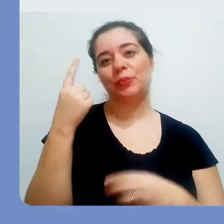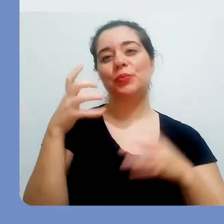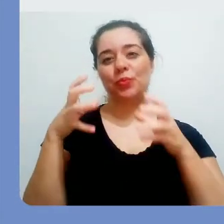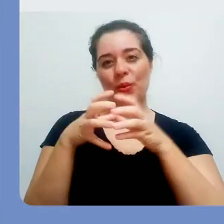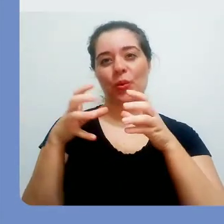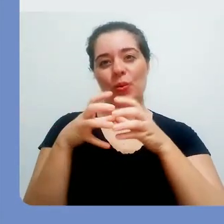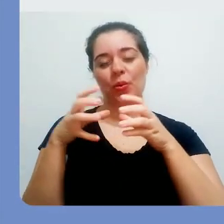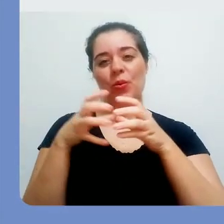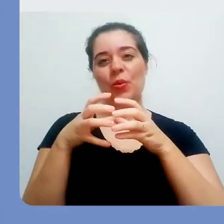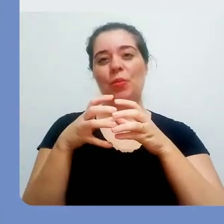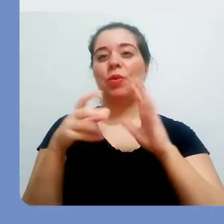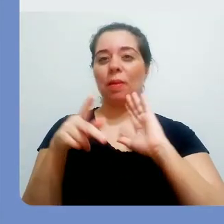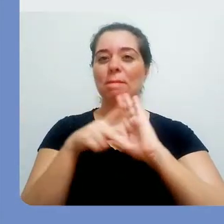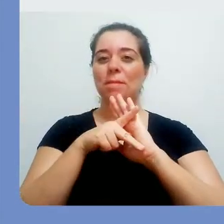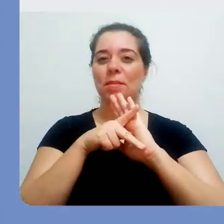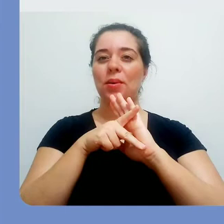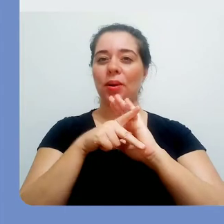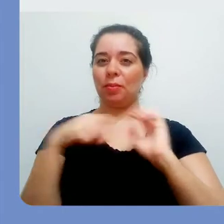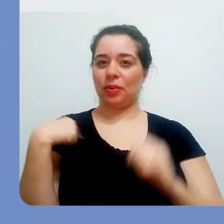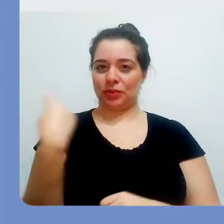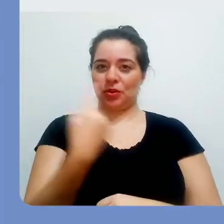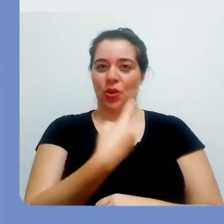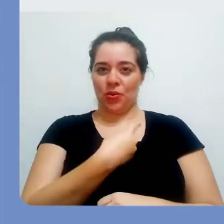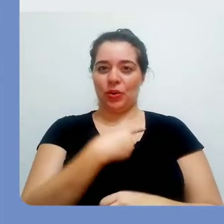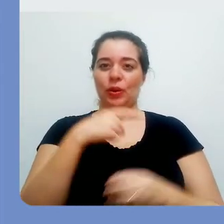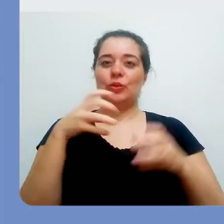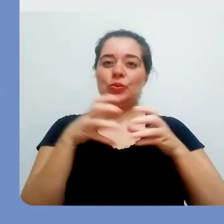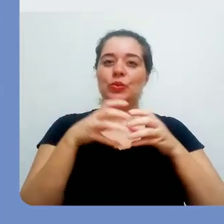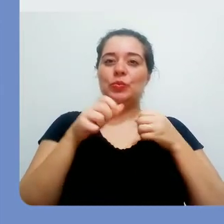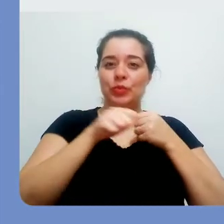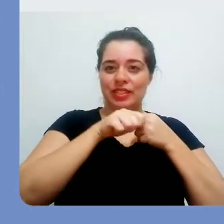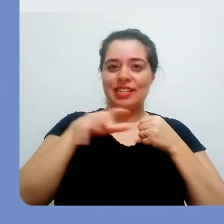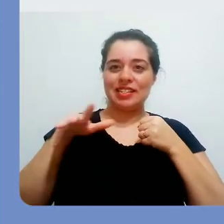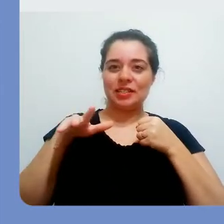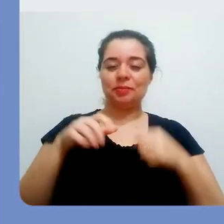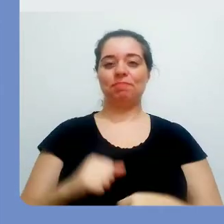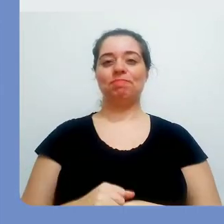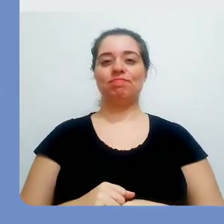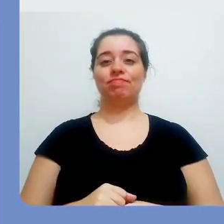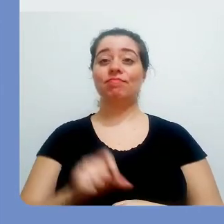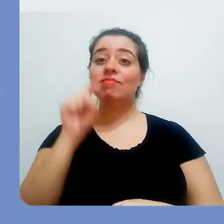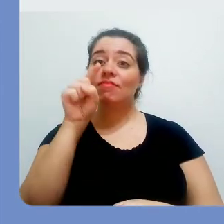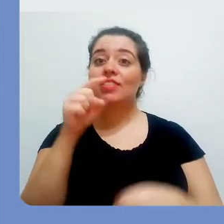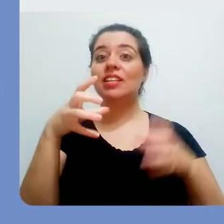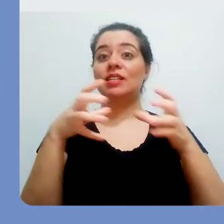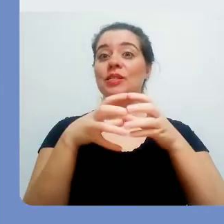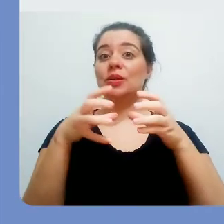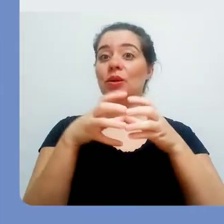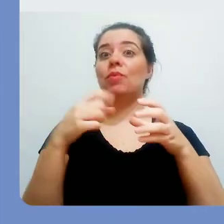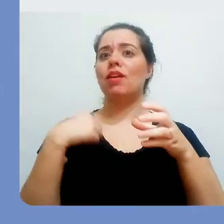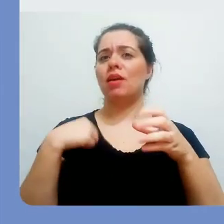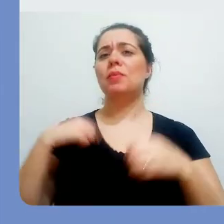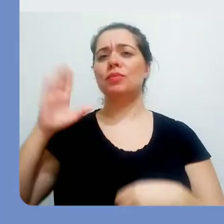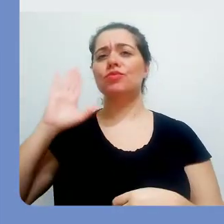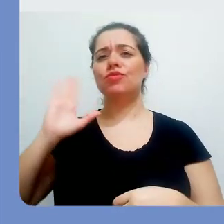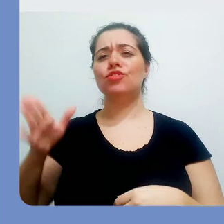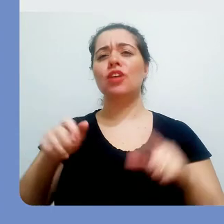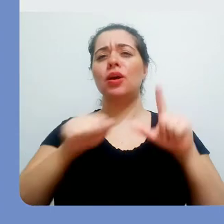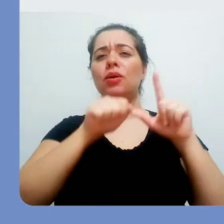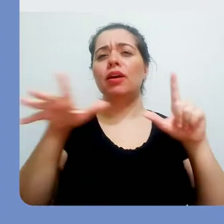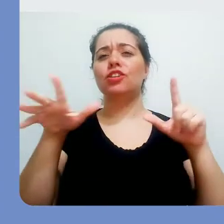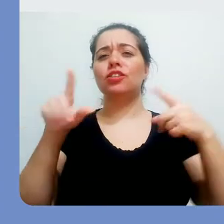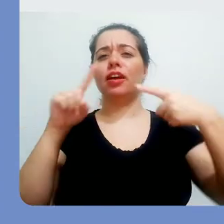núcleo de produção de conteúdos digitais, né, que é o nosso núcleo de extensão. E com esse grupo então eu tenho